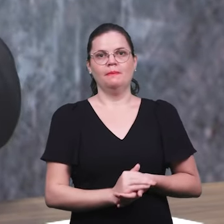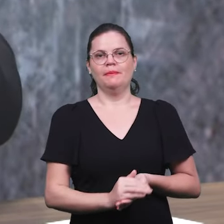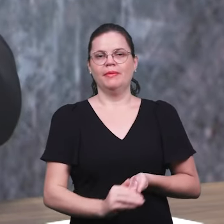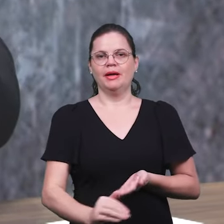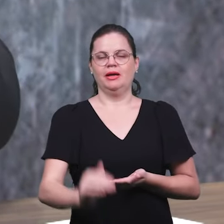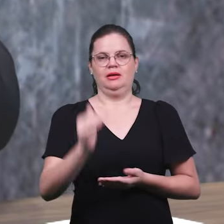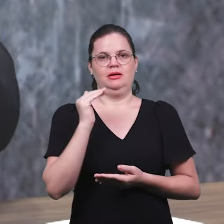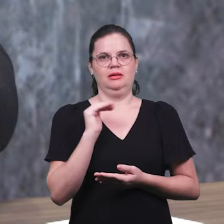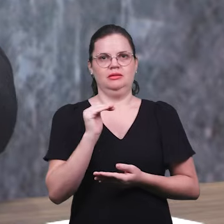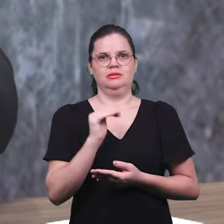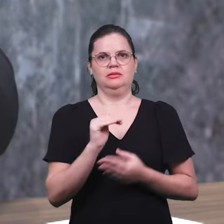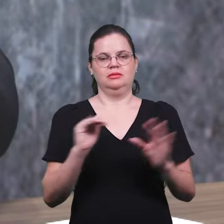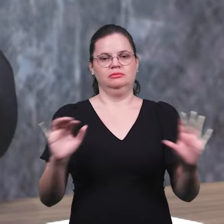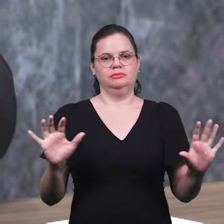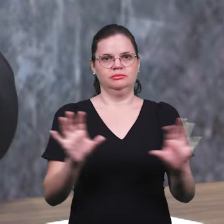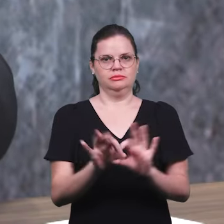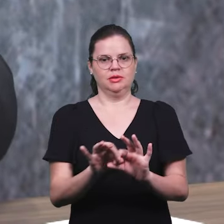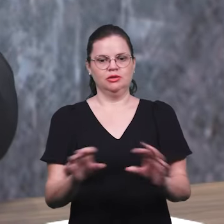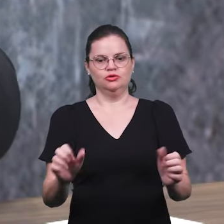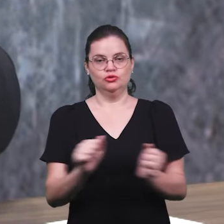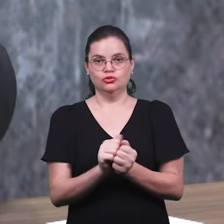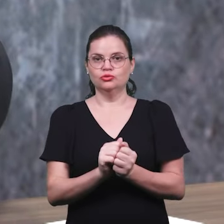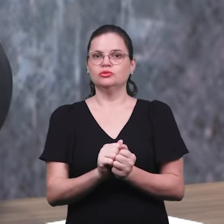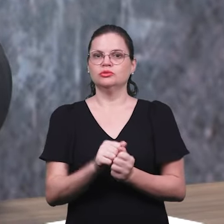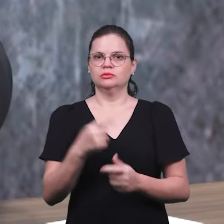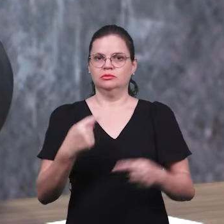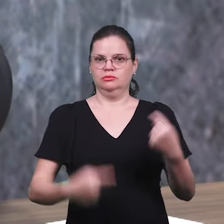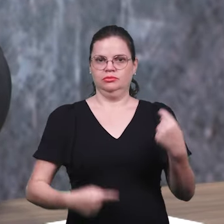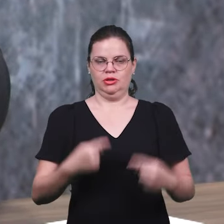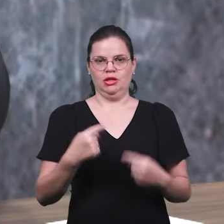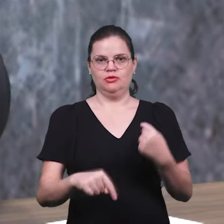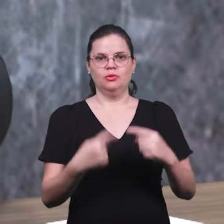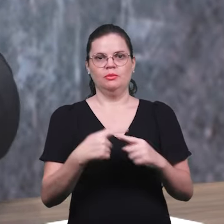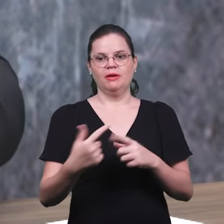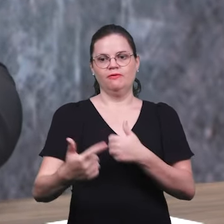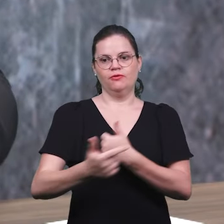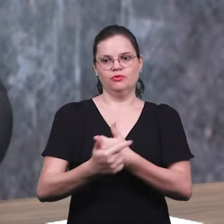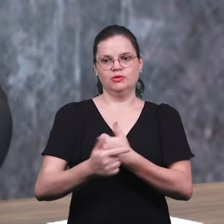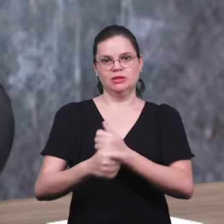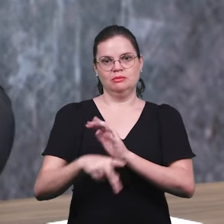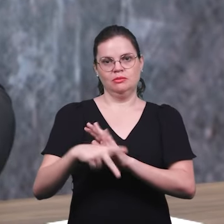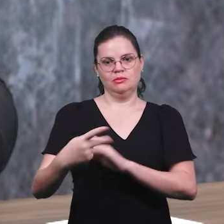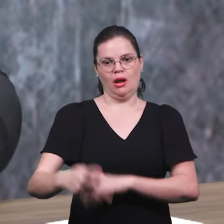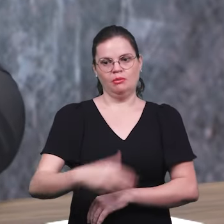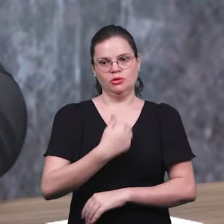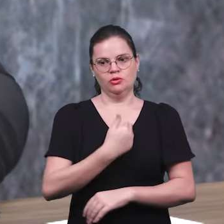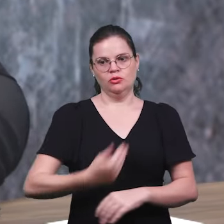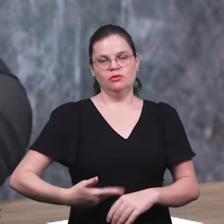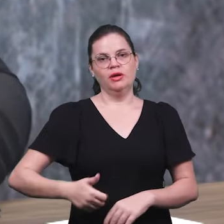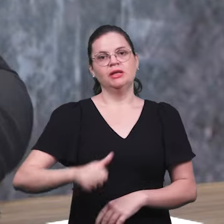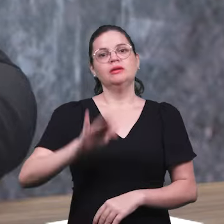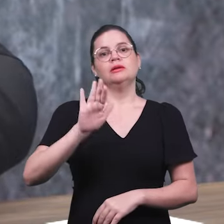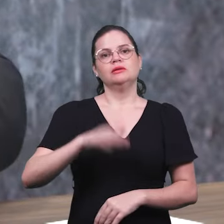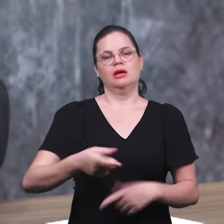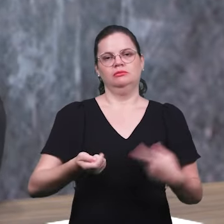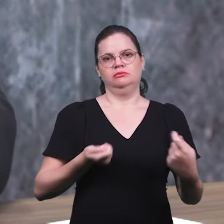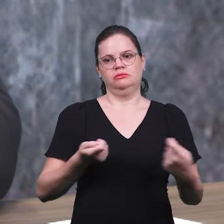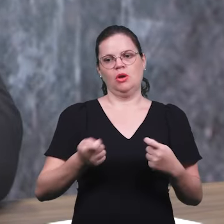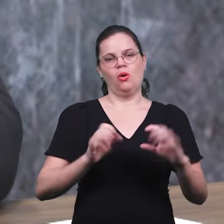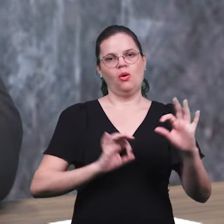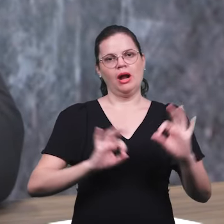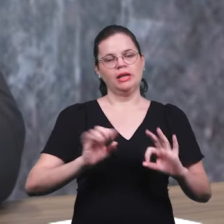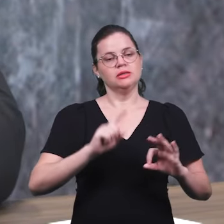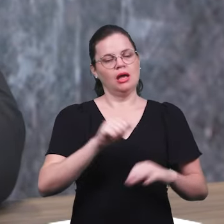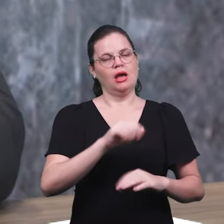se entrelaçar com o Estado romano. Funções governamentais passam a ser desempenhadas pelo bispo. O imperador